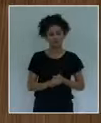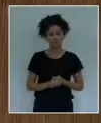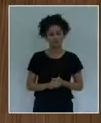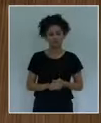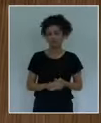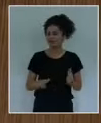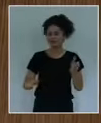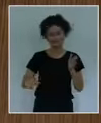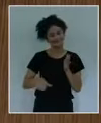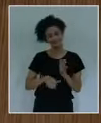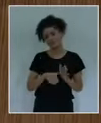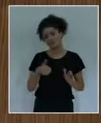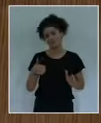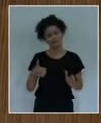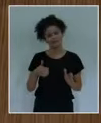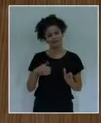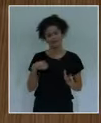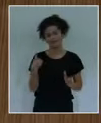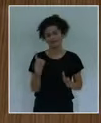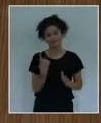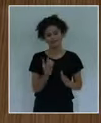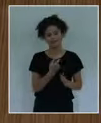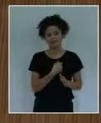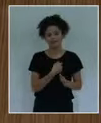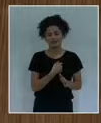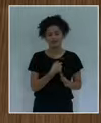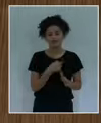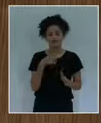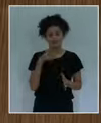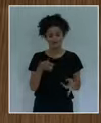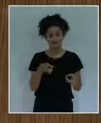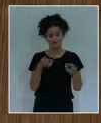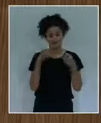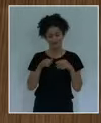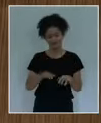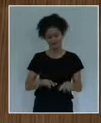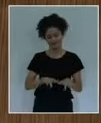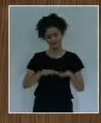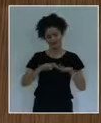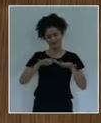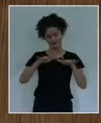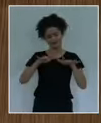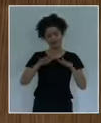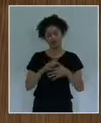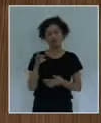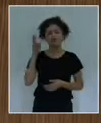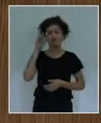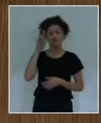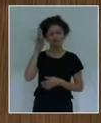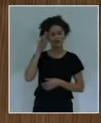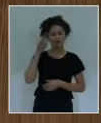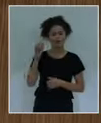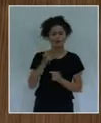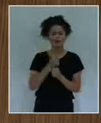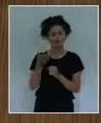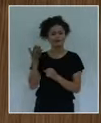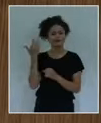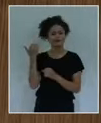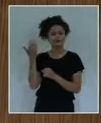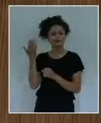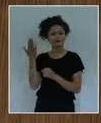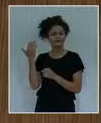vez que nós acompanhamos nossas enchentes, não. Você lembra a passada que teve na outra gestão?